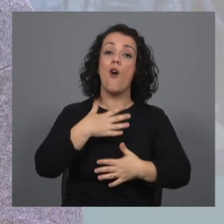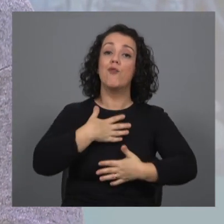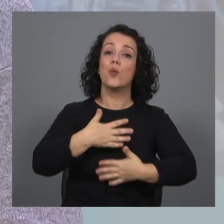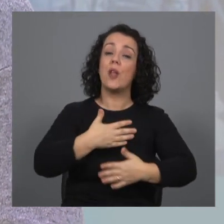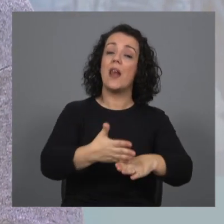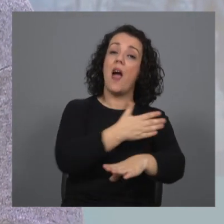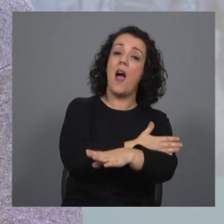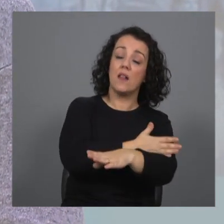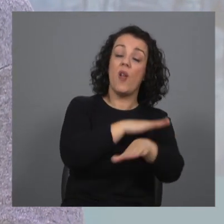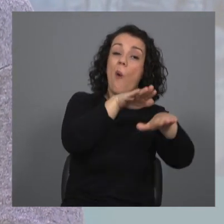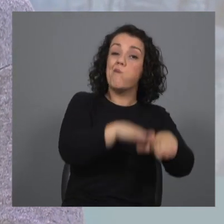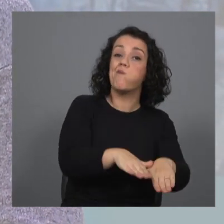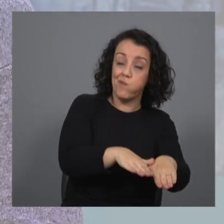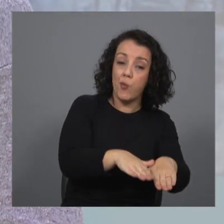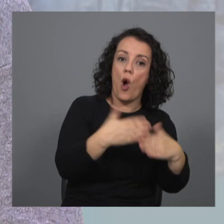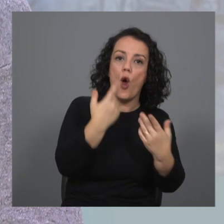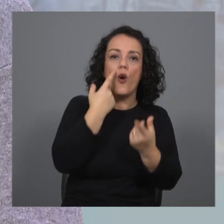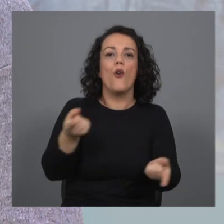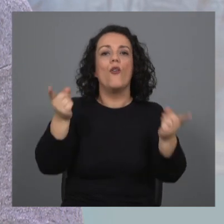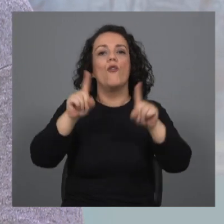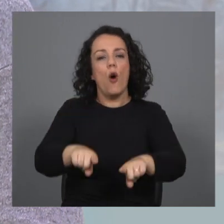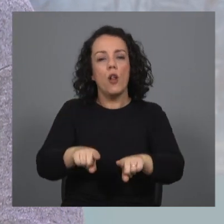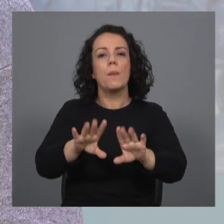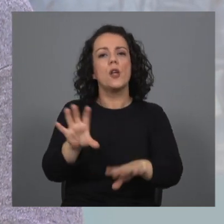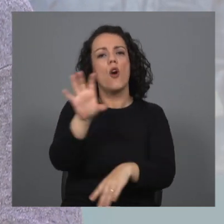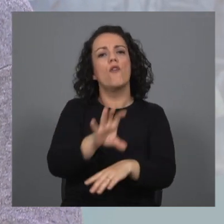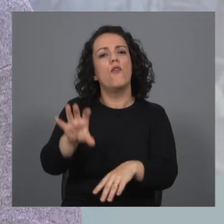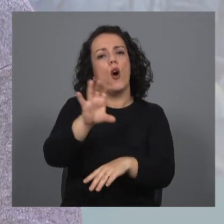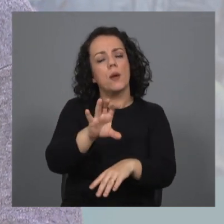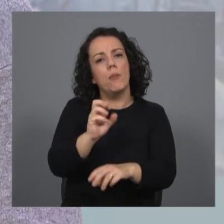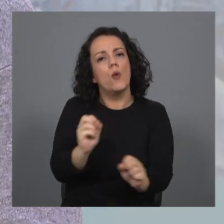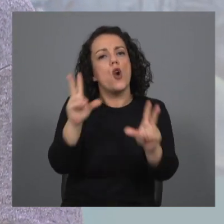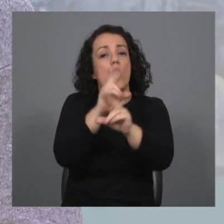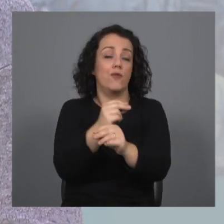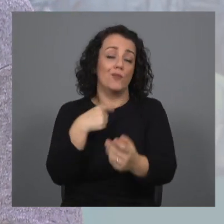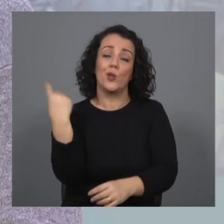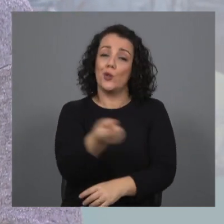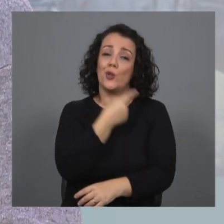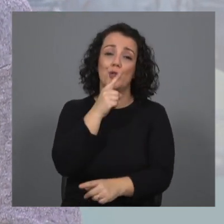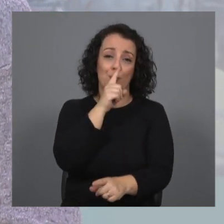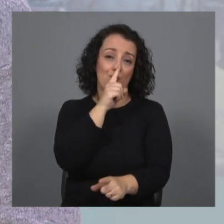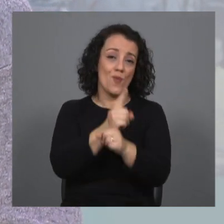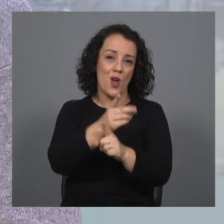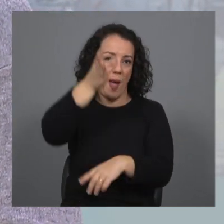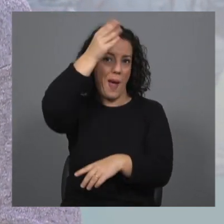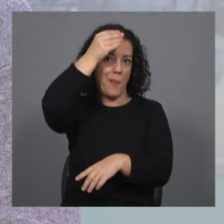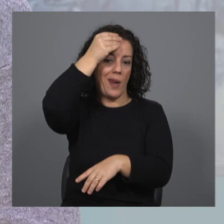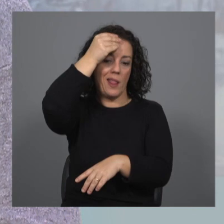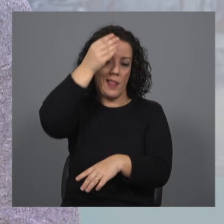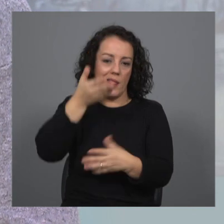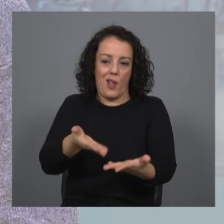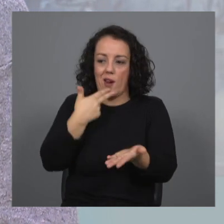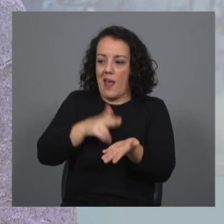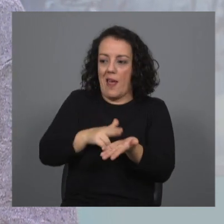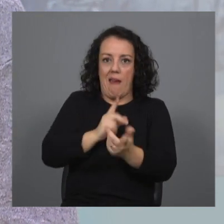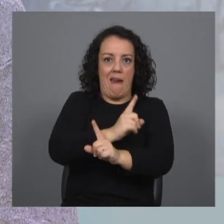com a sua colaboração suspensa estão a retomar numa nova modalidade e, portanto, estamos também todos a aprender a adequarmos a esta nova realidade